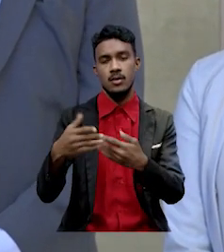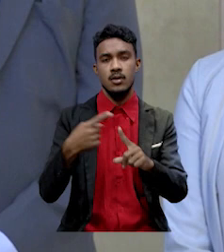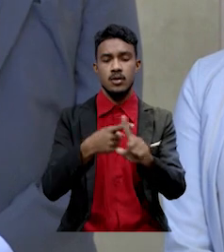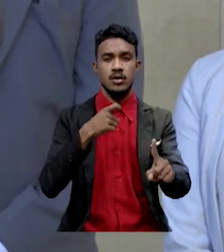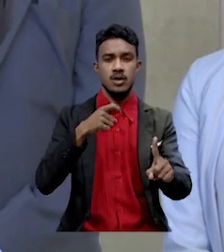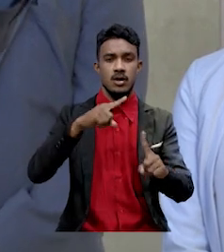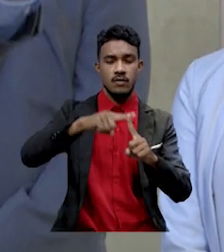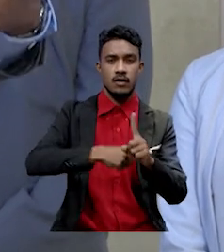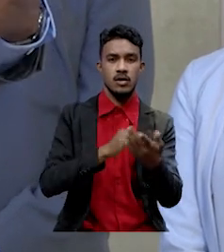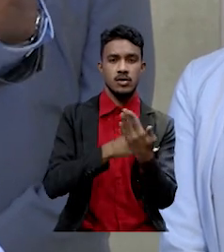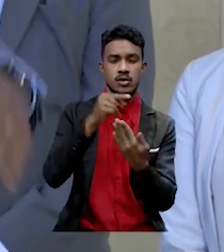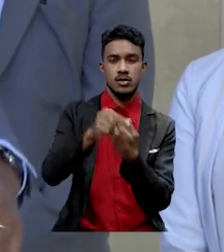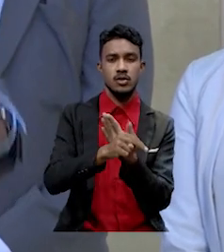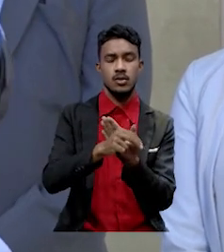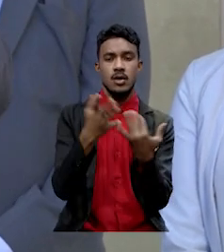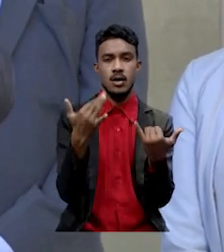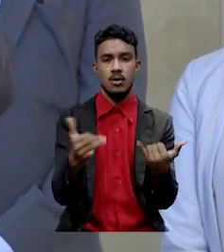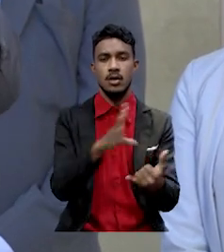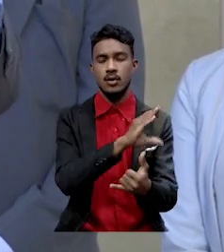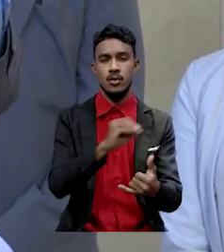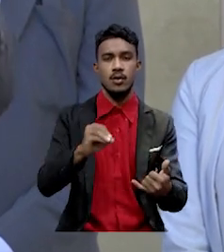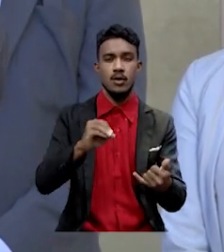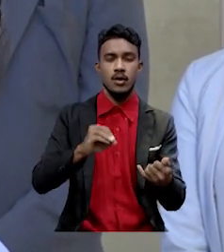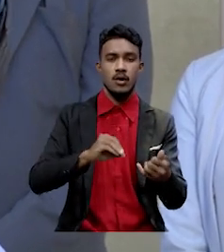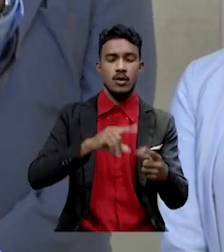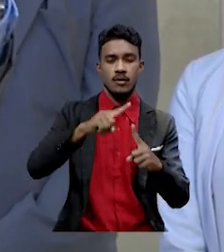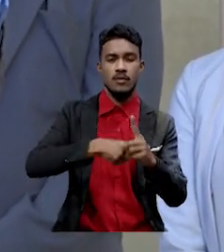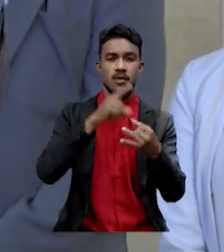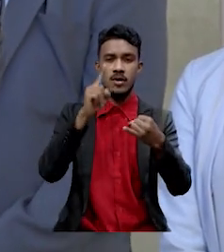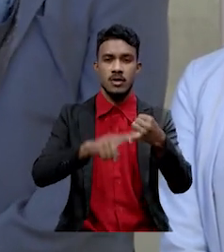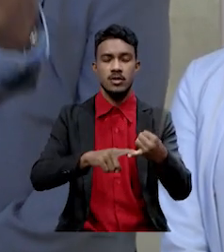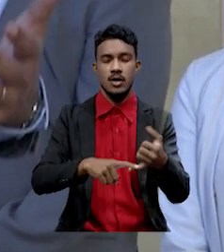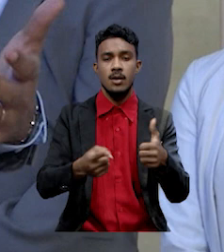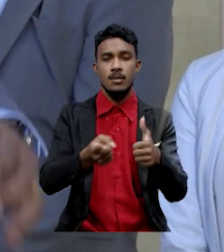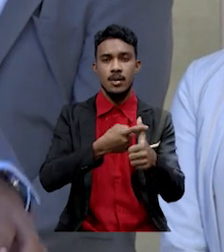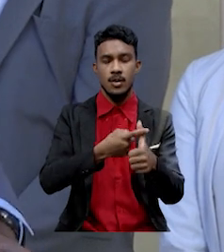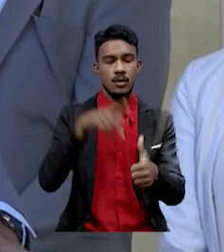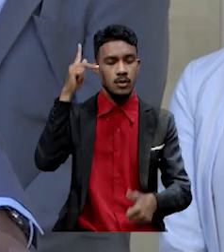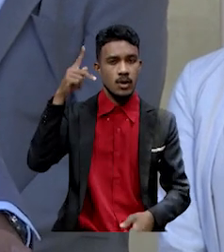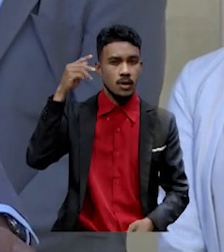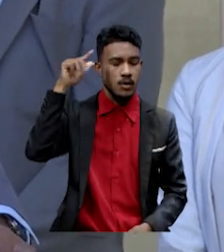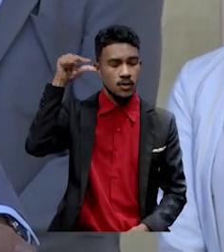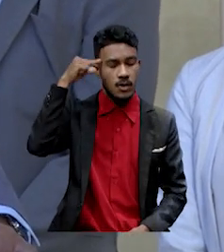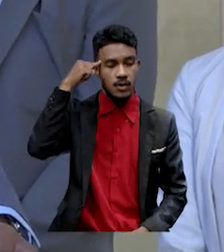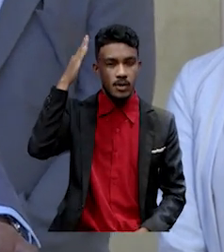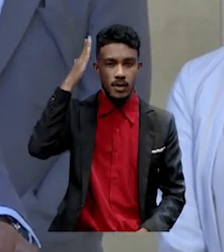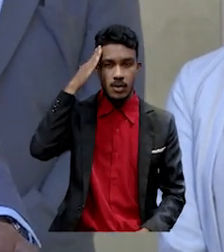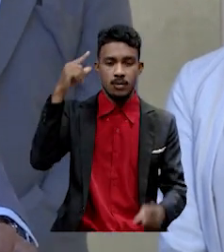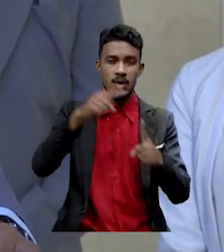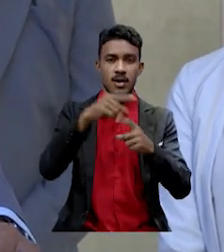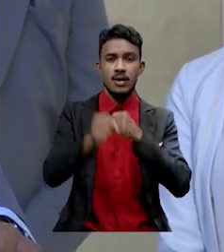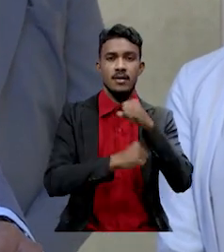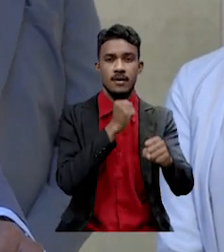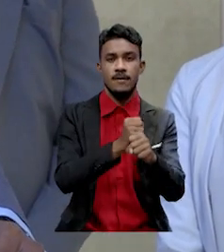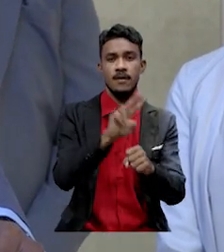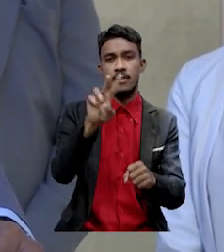junho agora to fim do ano no hori hare prioridade saída maka governo hanoi nona ba ia tina 2023.